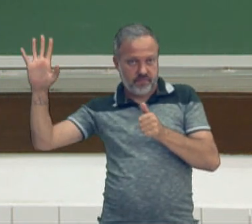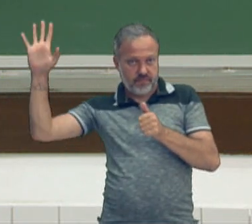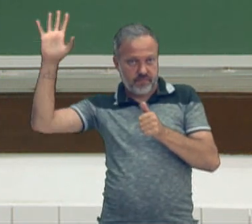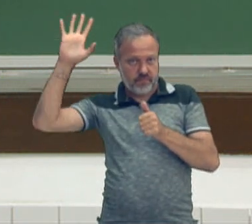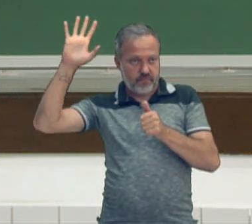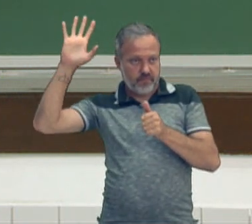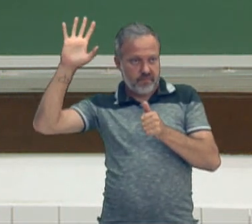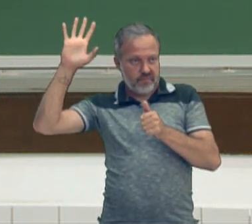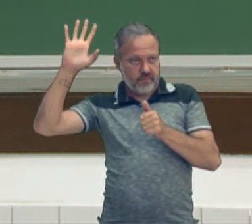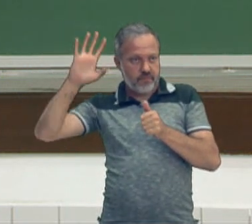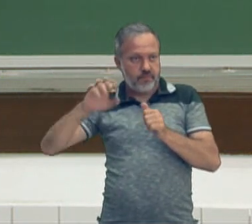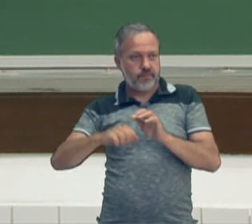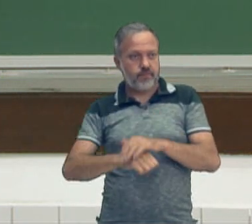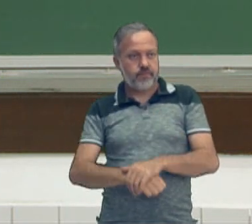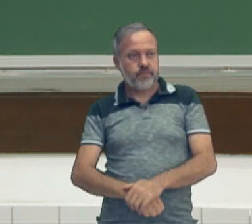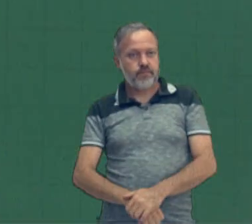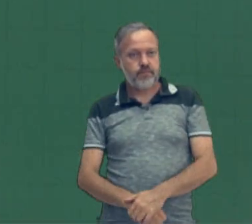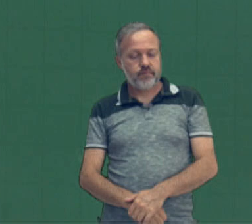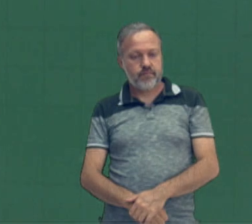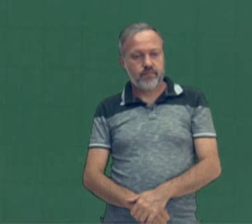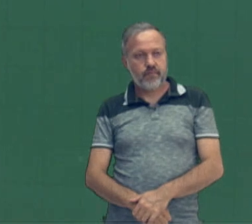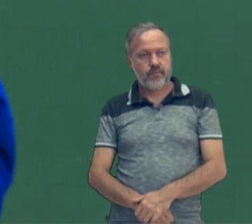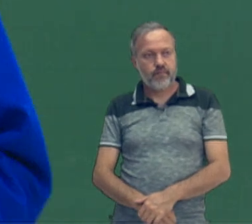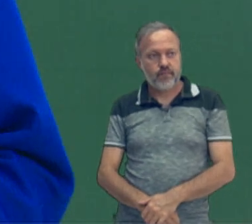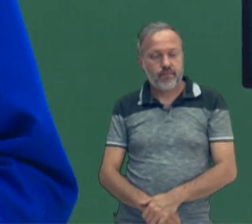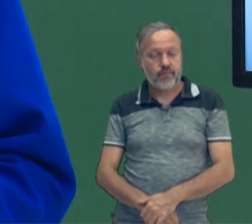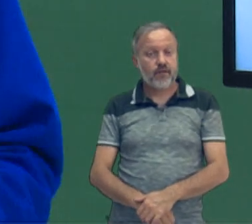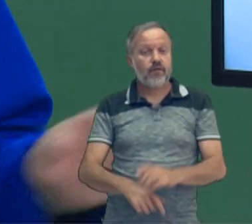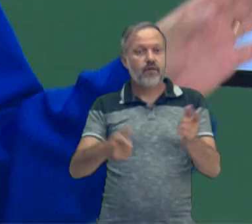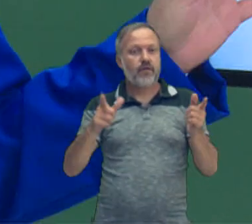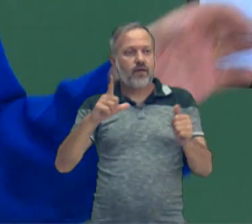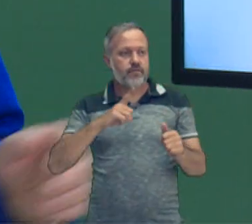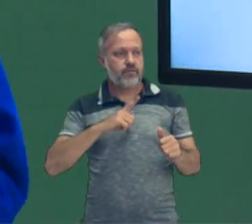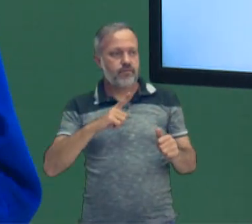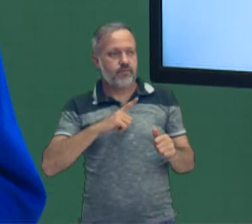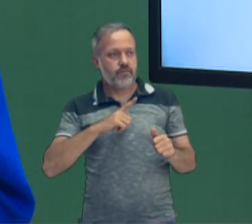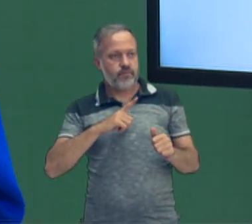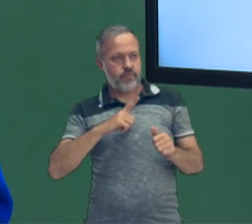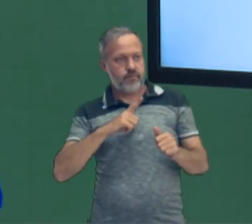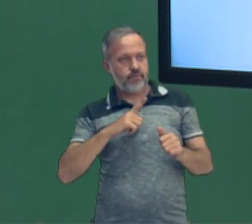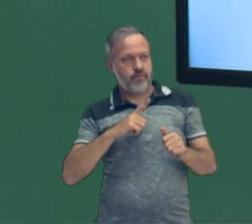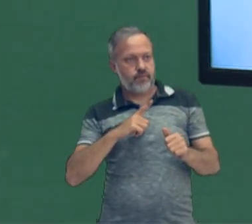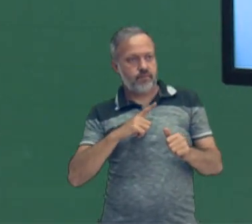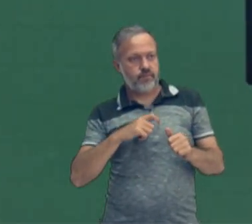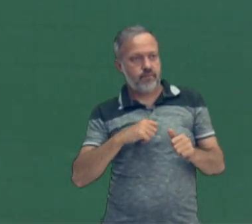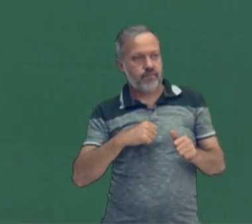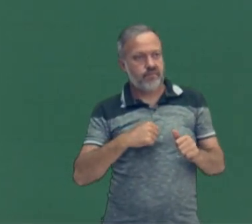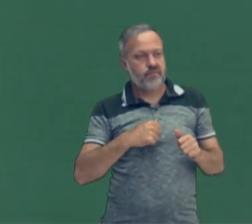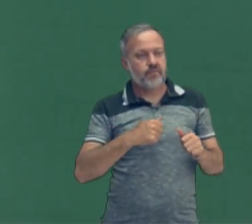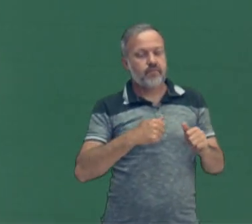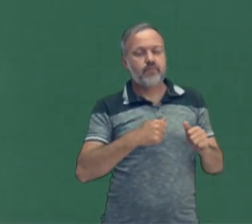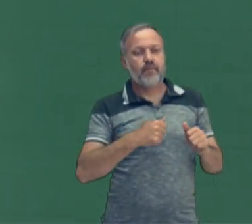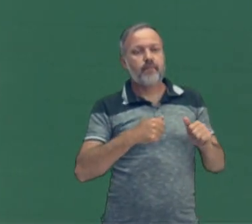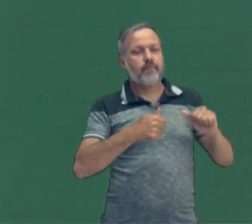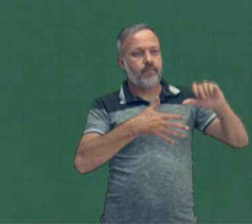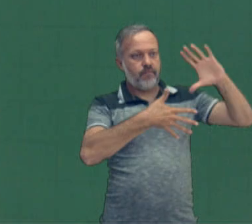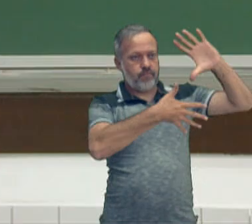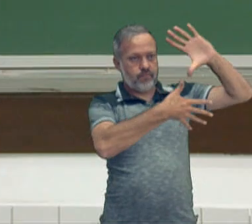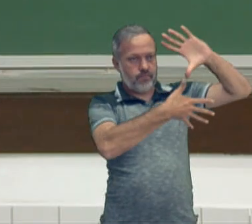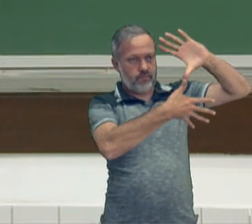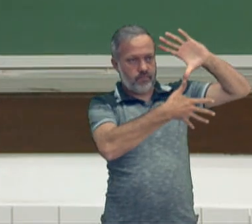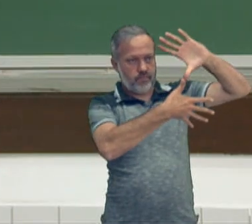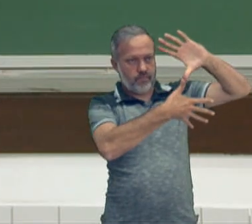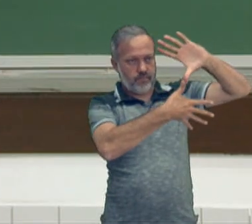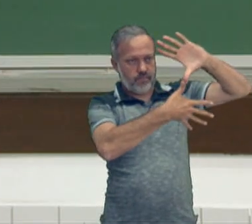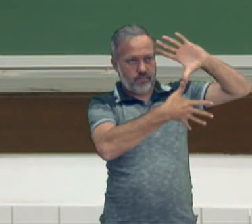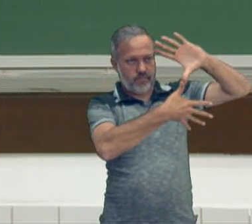zona temperada. Consequentemente, nós temos assim, nós temos uma América Latina, e dentro